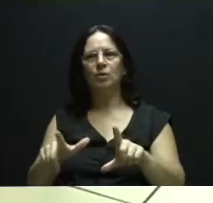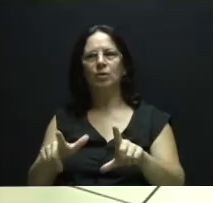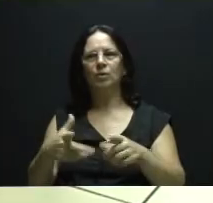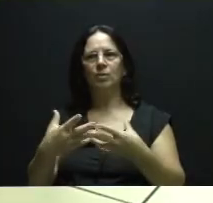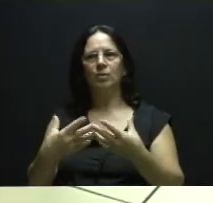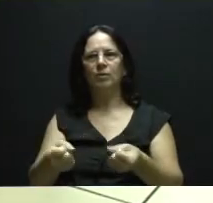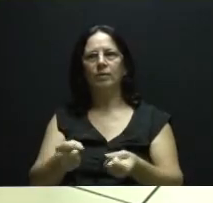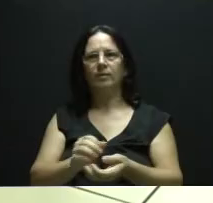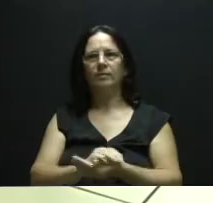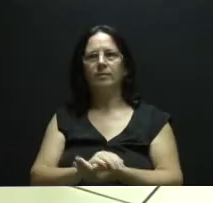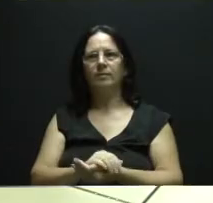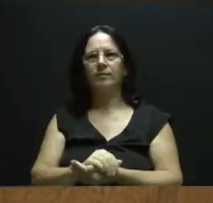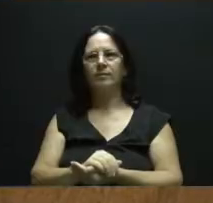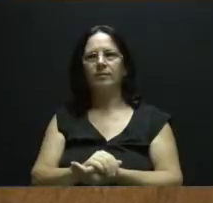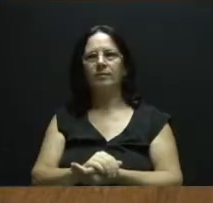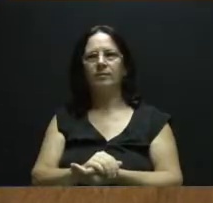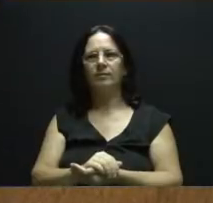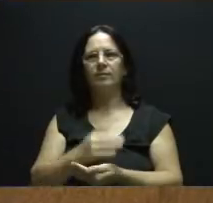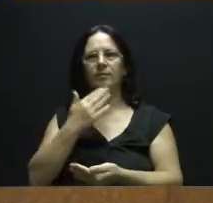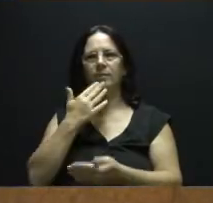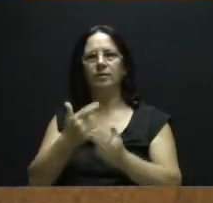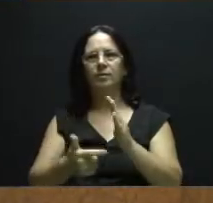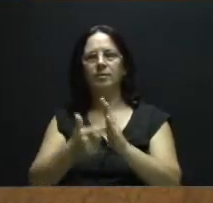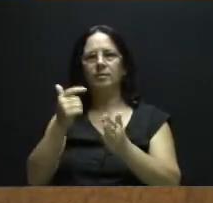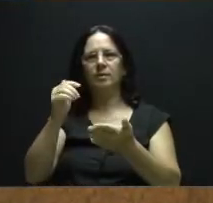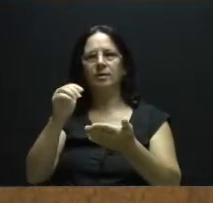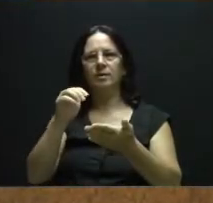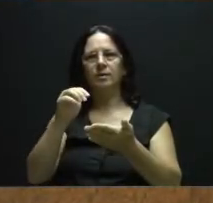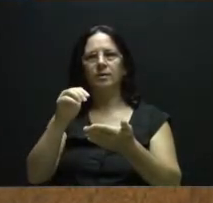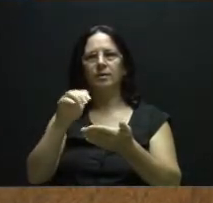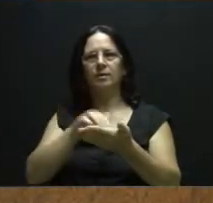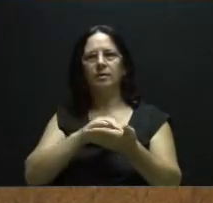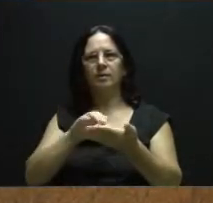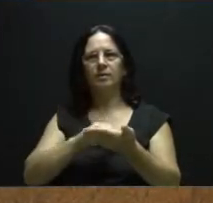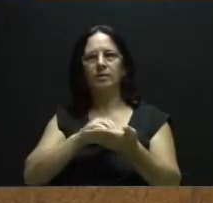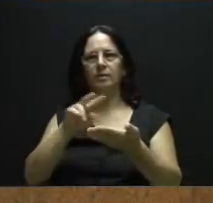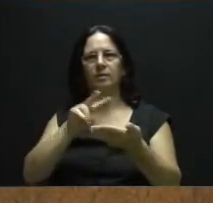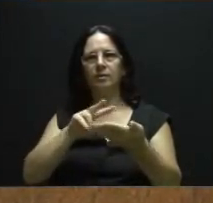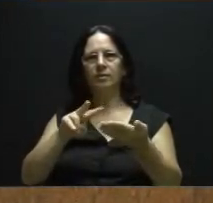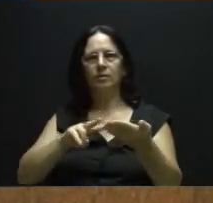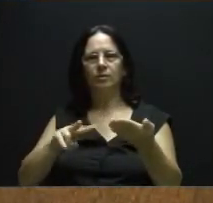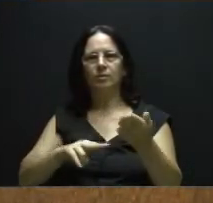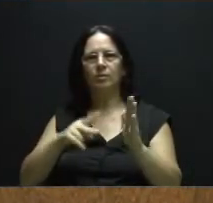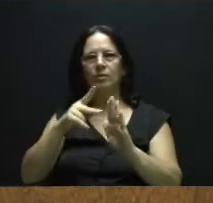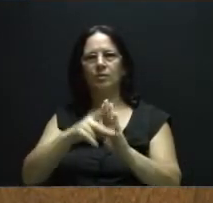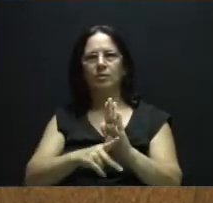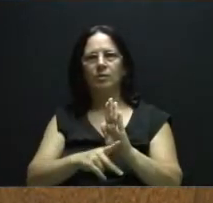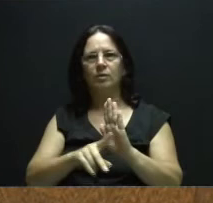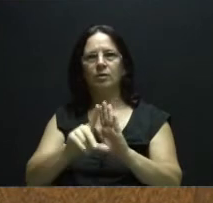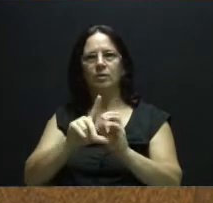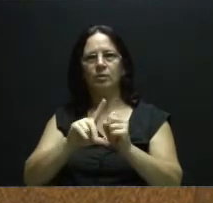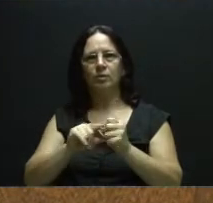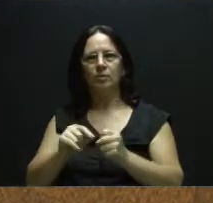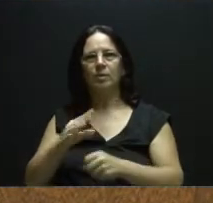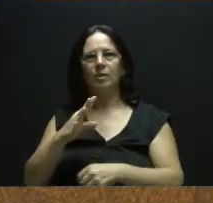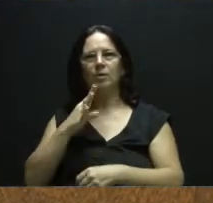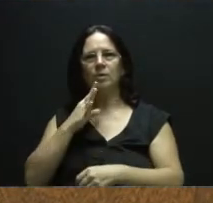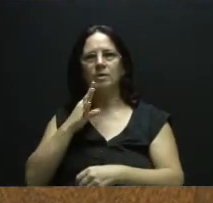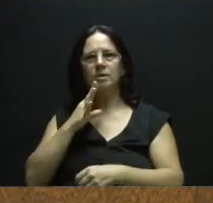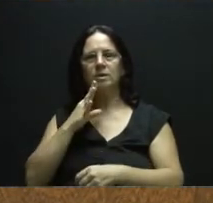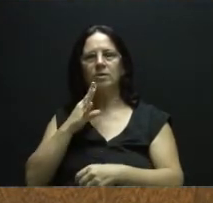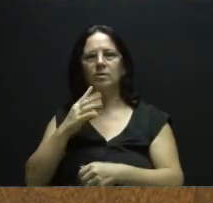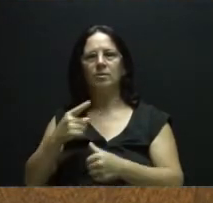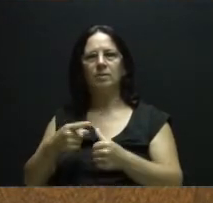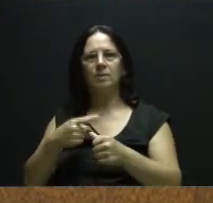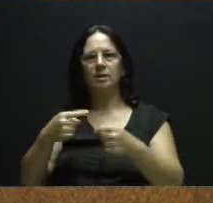encontram aprovado solicita ao primeiro secretário que proceda à leitura do projeto de lei artigo por artigo para